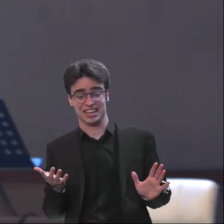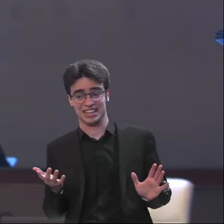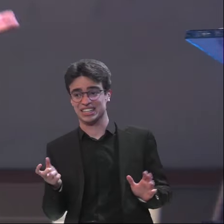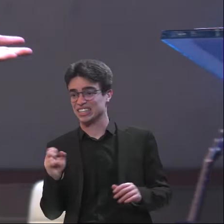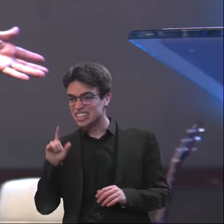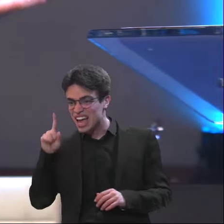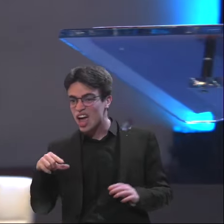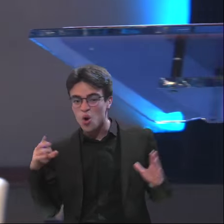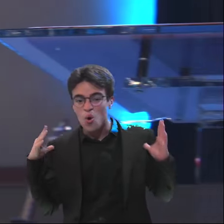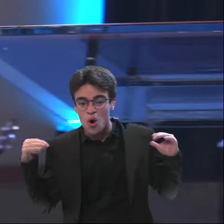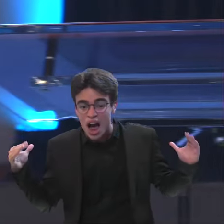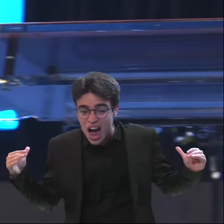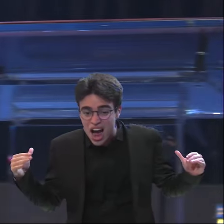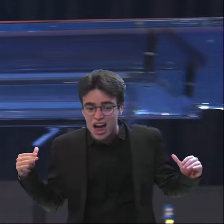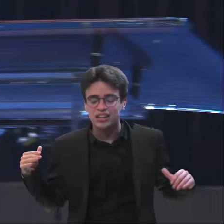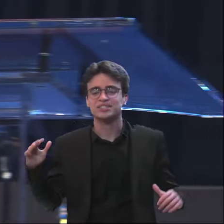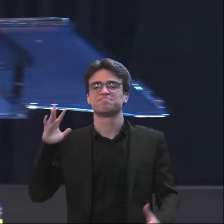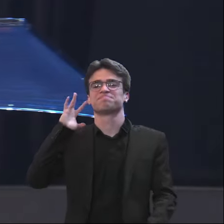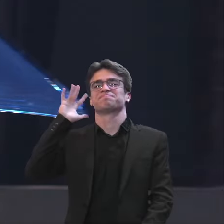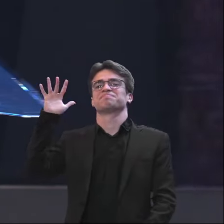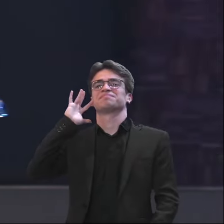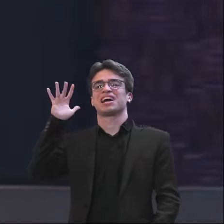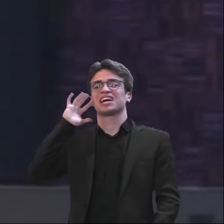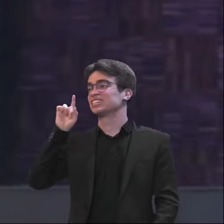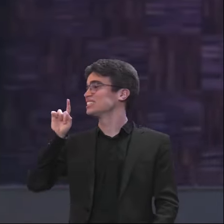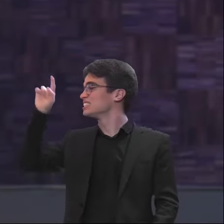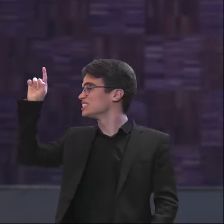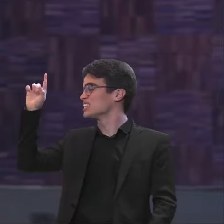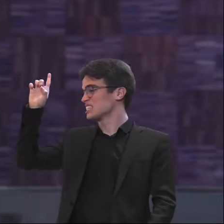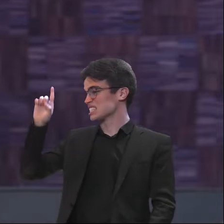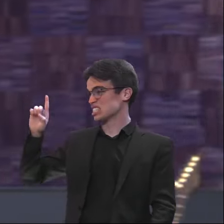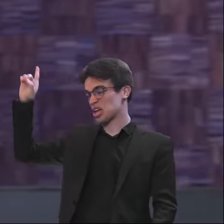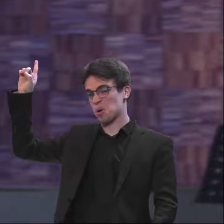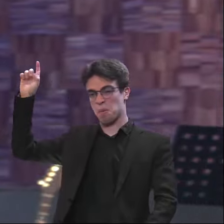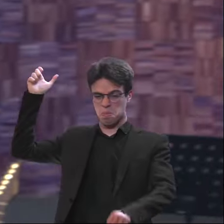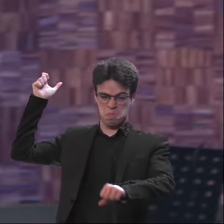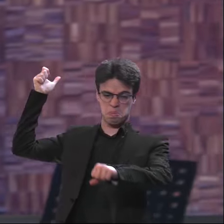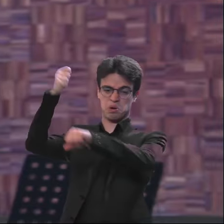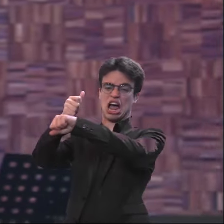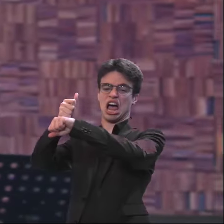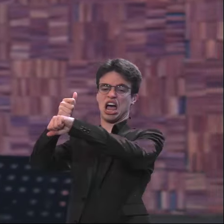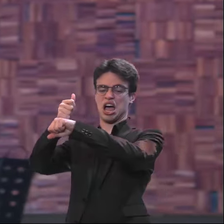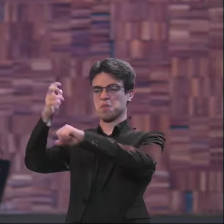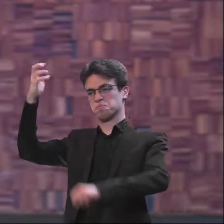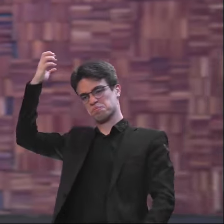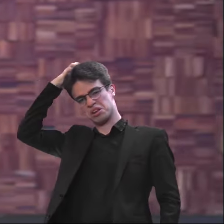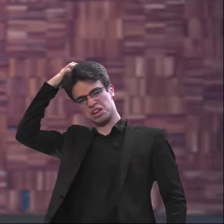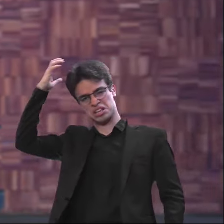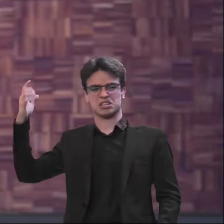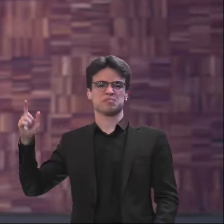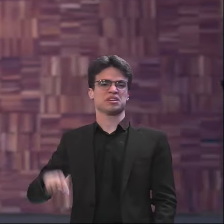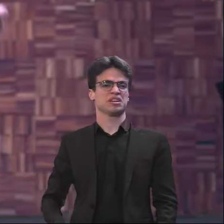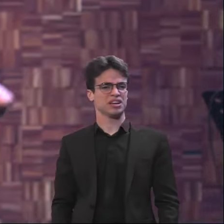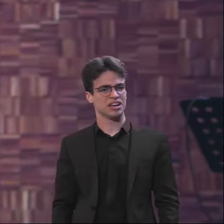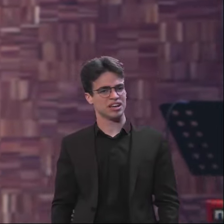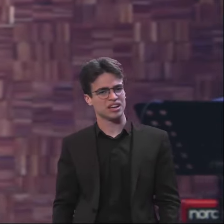quanto mais o comandante, o príncipe do exército do Deus vivo, aleluia.